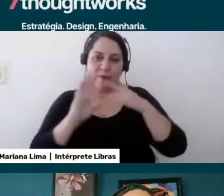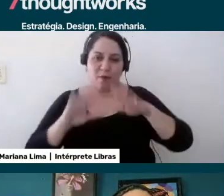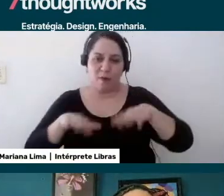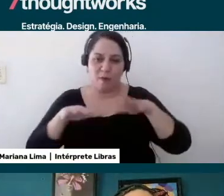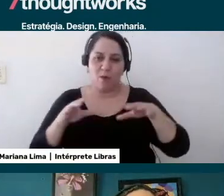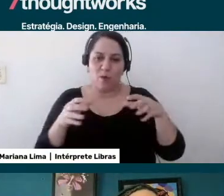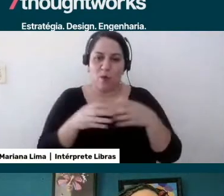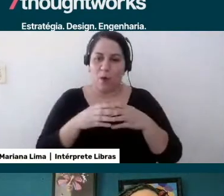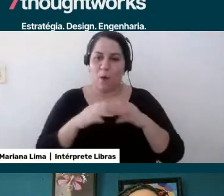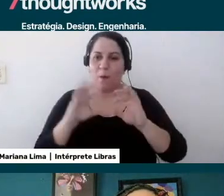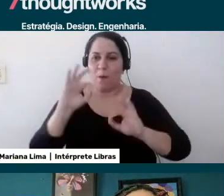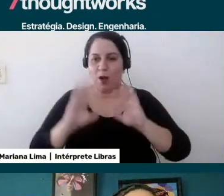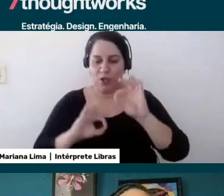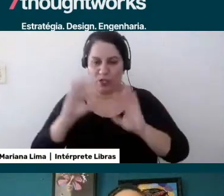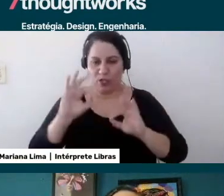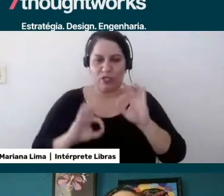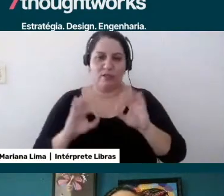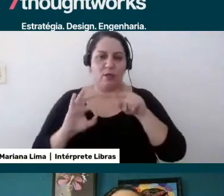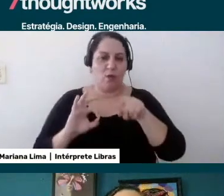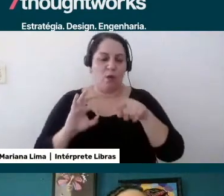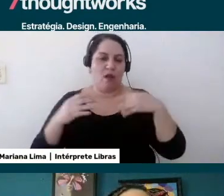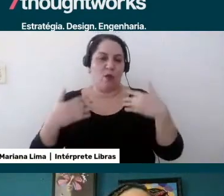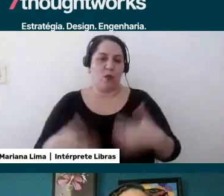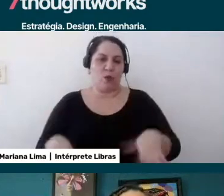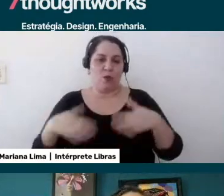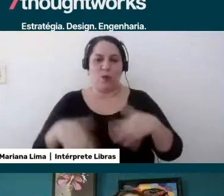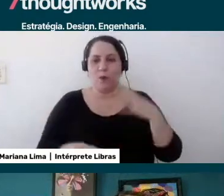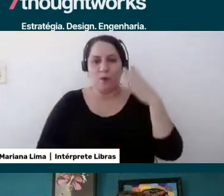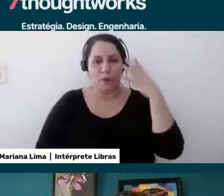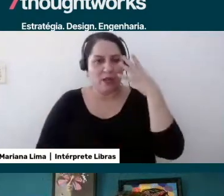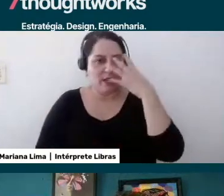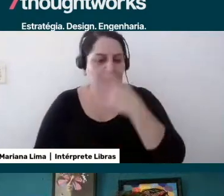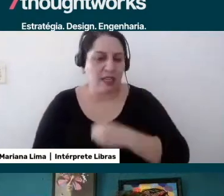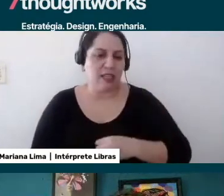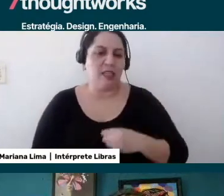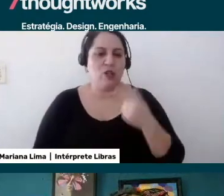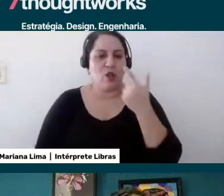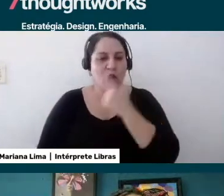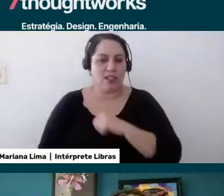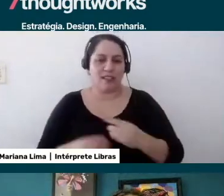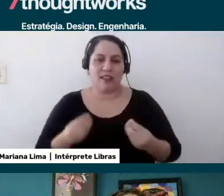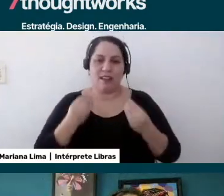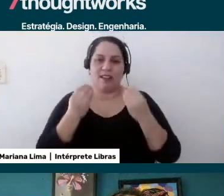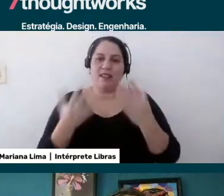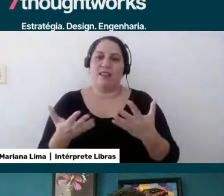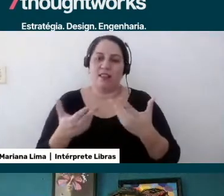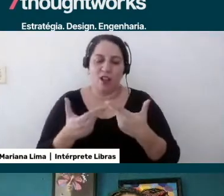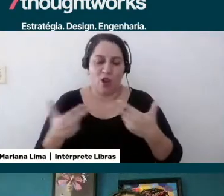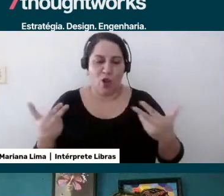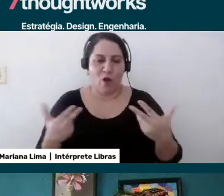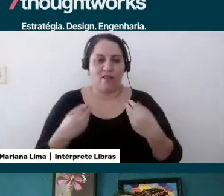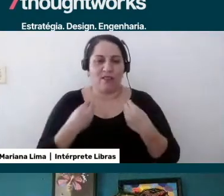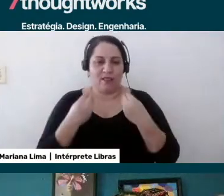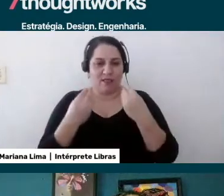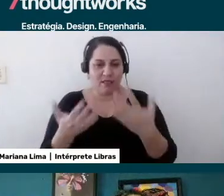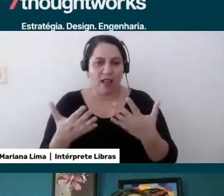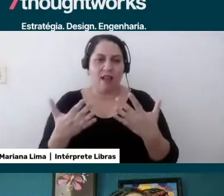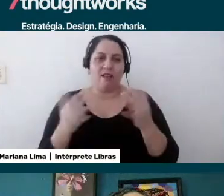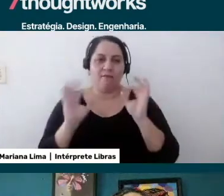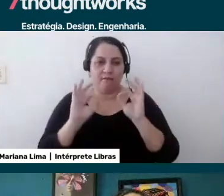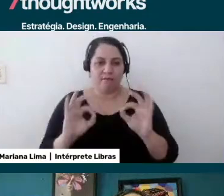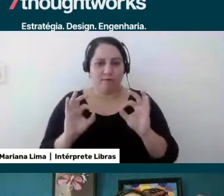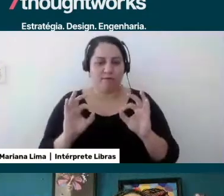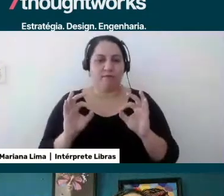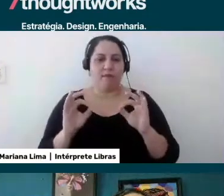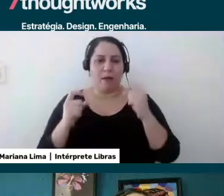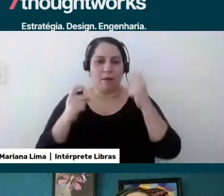é um movimento potente, bonito, que traz e faz essa inclusão, né, da